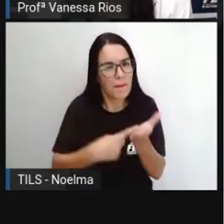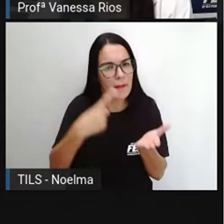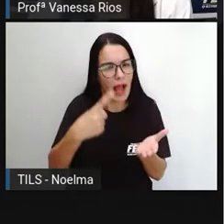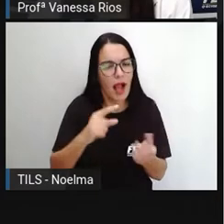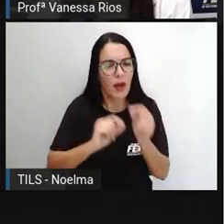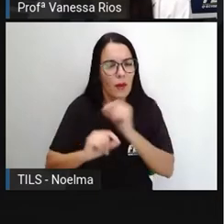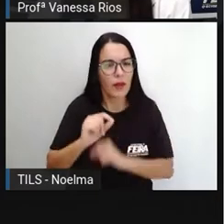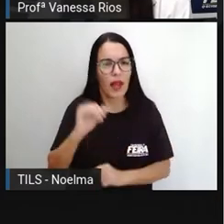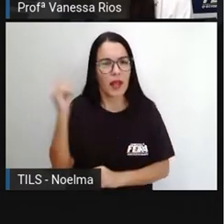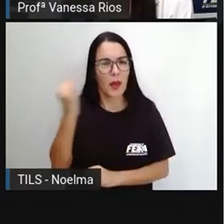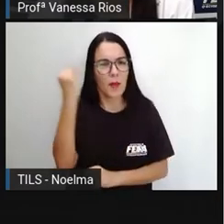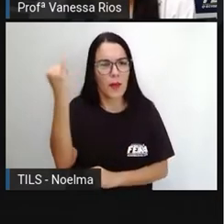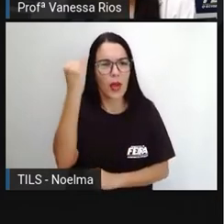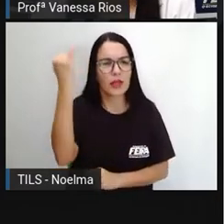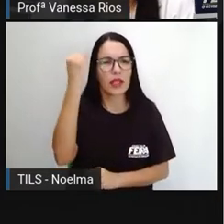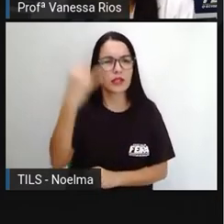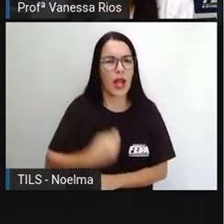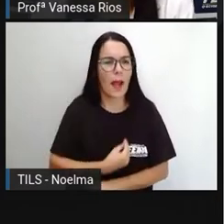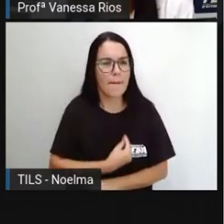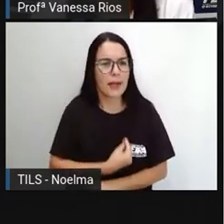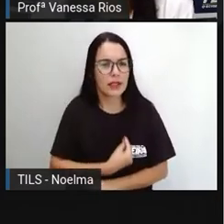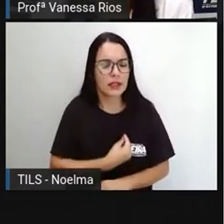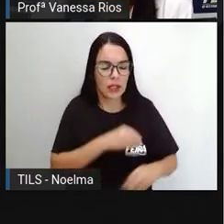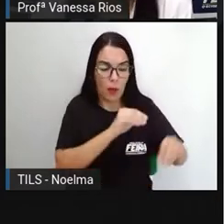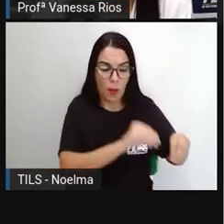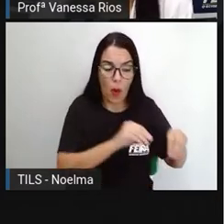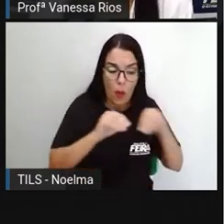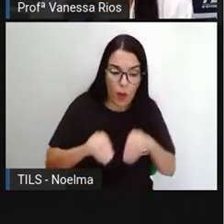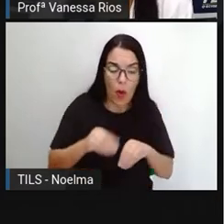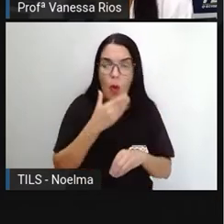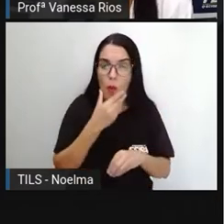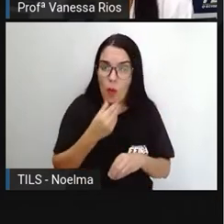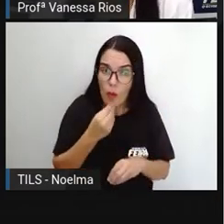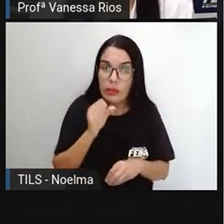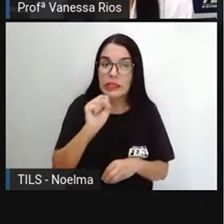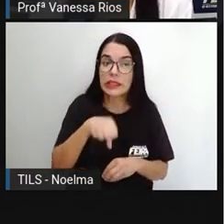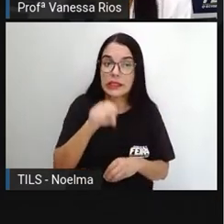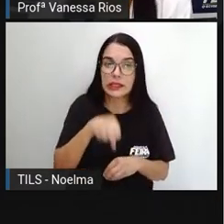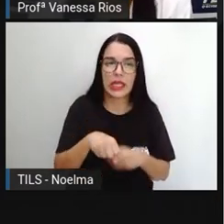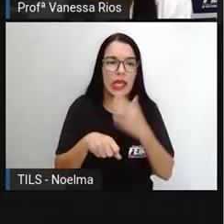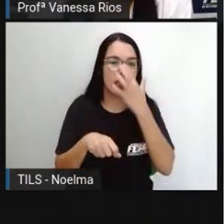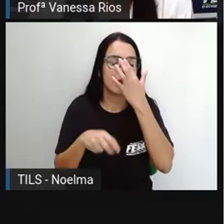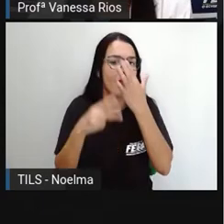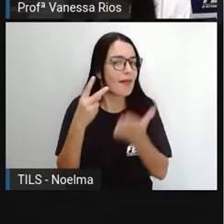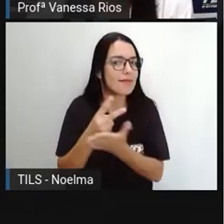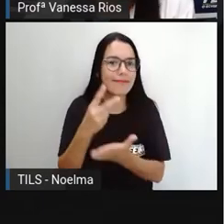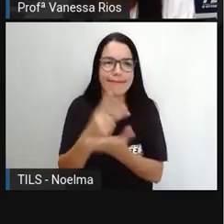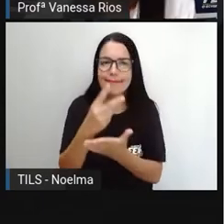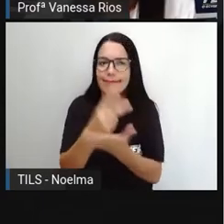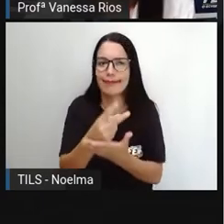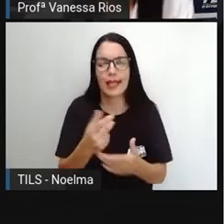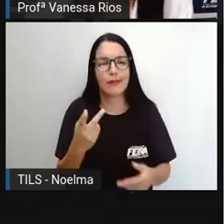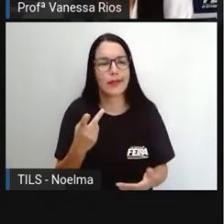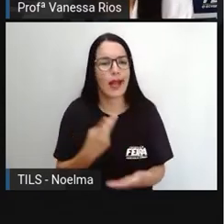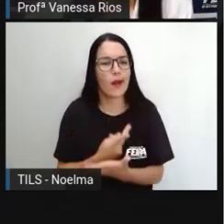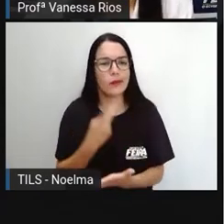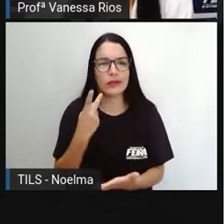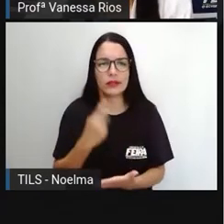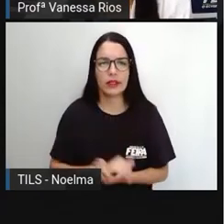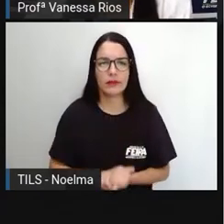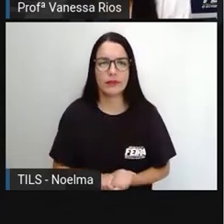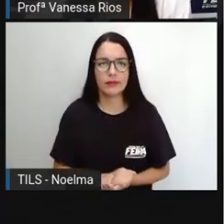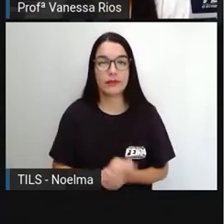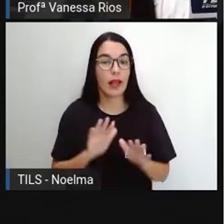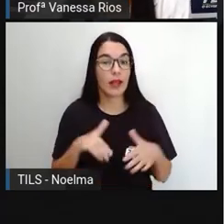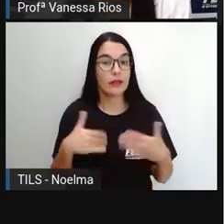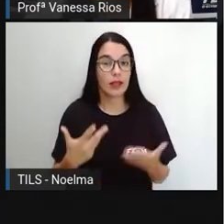mais teve aí a presença do nomadismo como algo constante entre as atividades dos seres humanos.